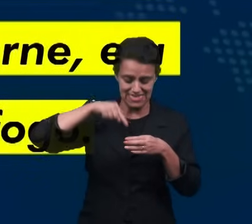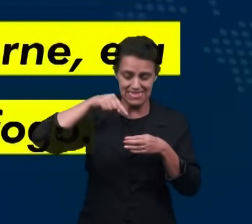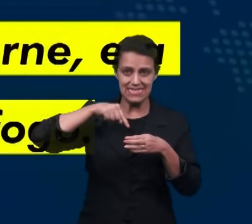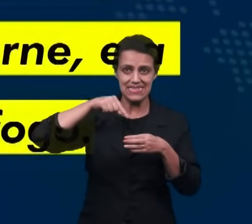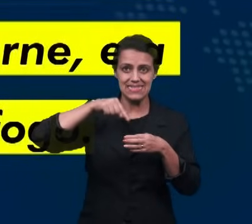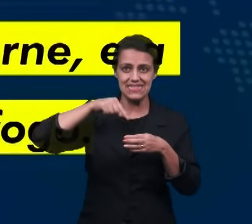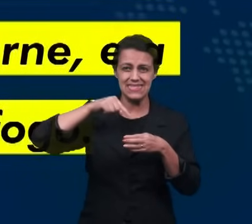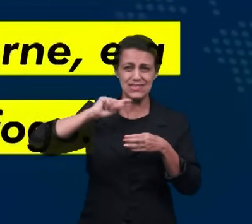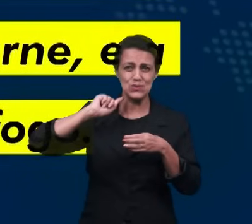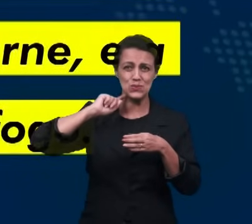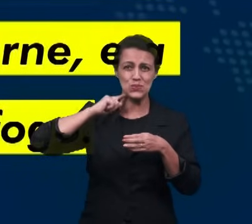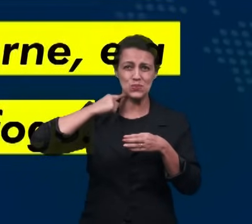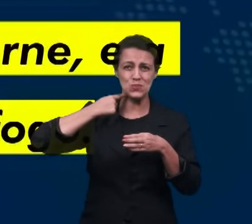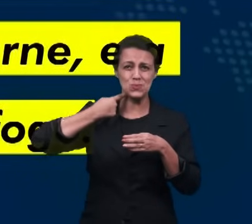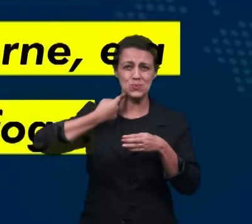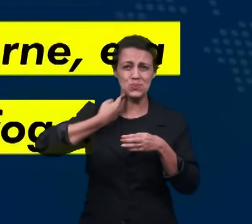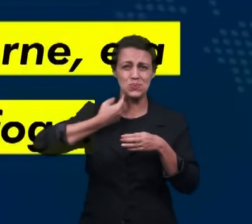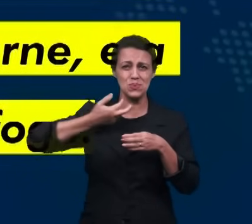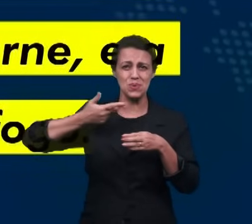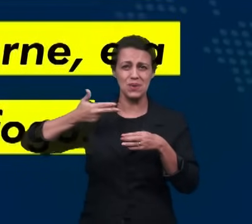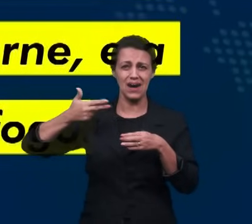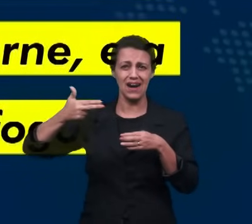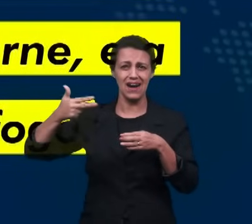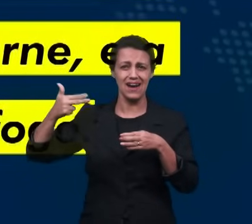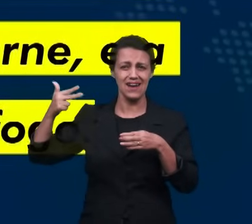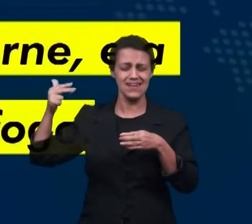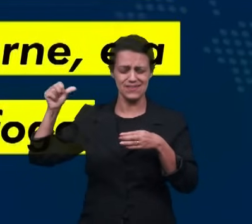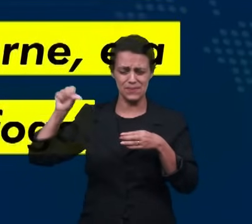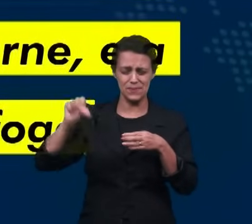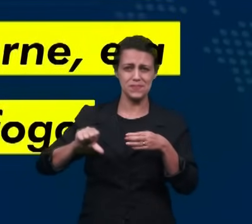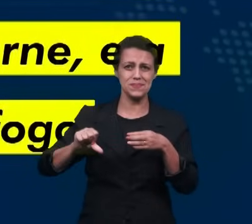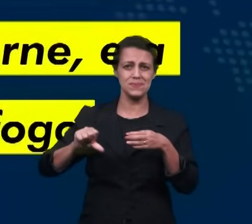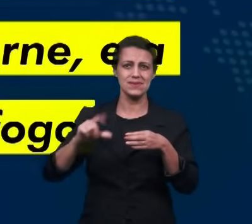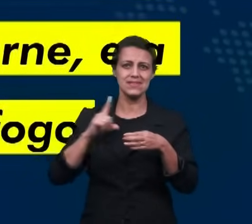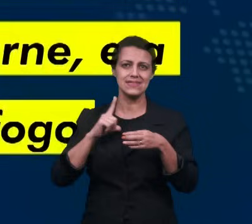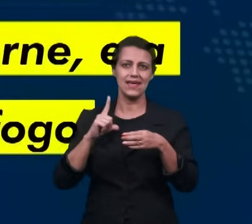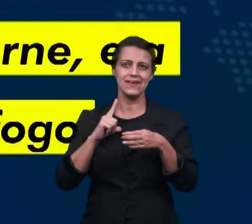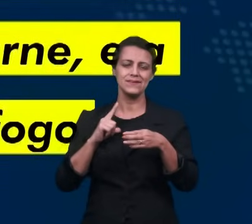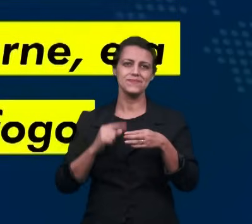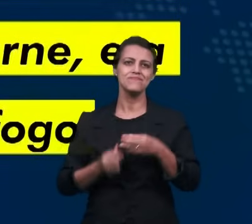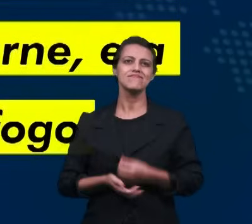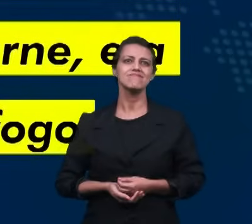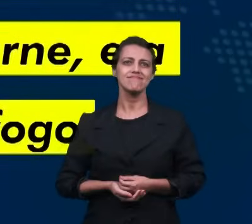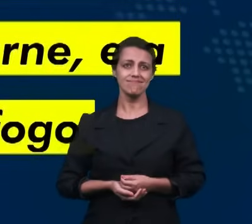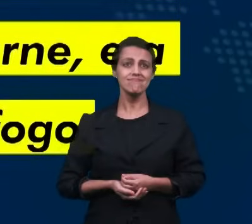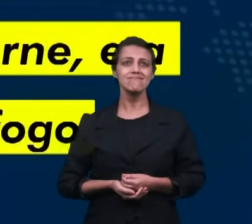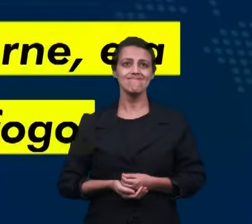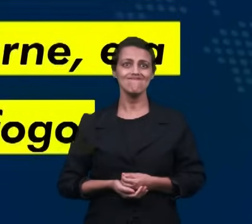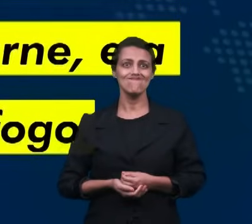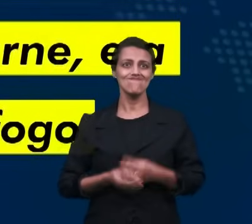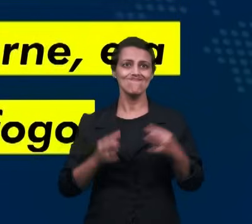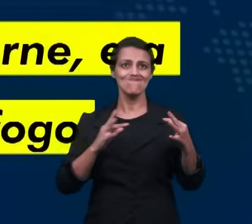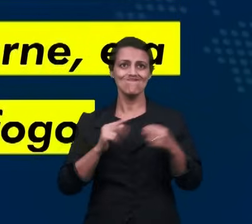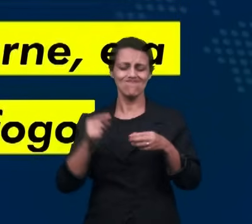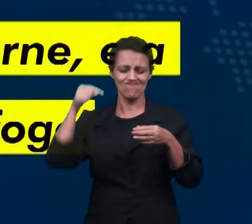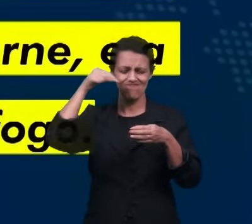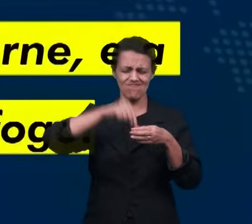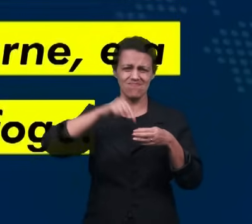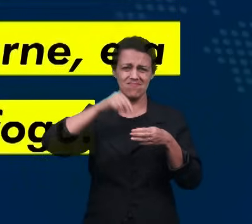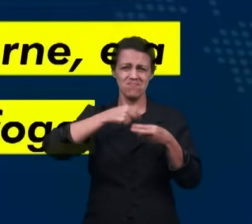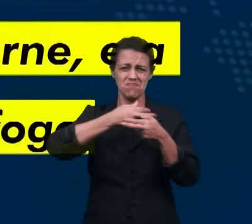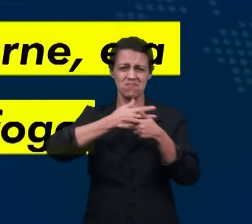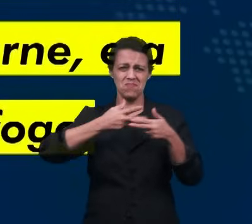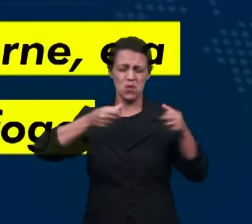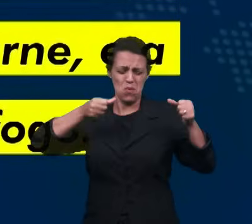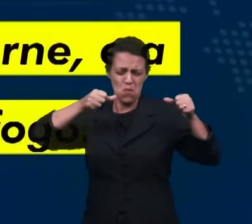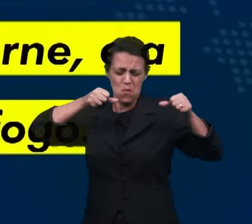cheio da sua imundícia aqui. A mulher está vestida de púrpura, mas assim, o cálice de ouro cheio das abominações da imundícia da